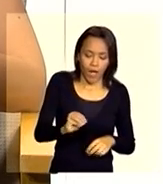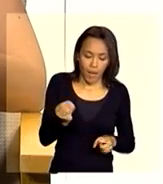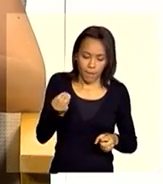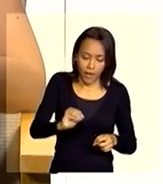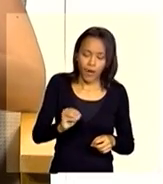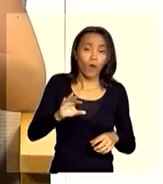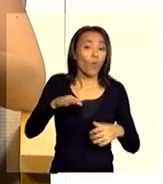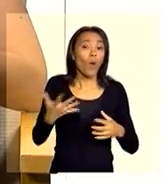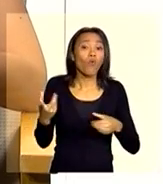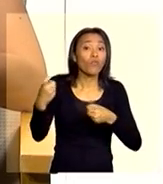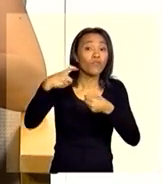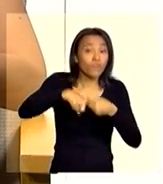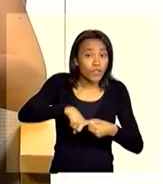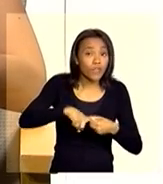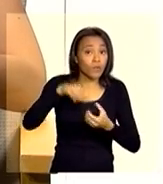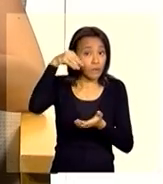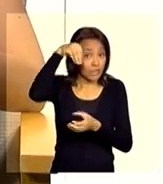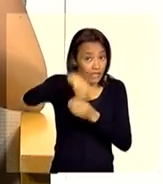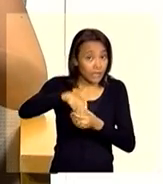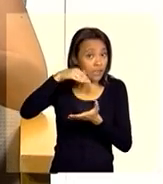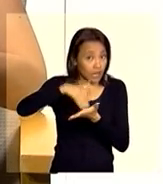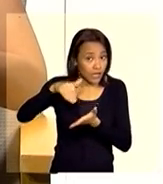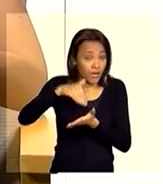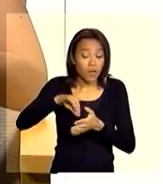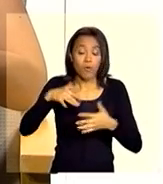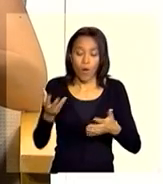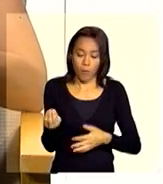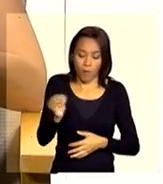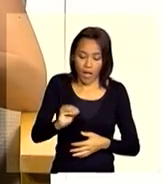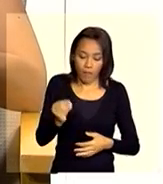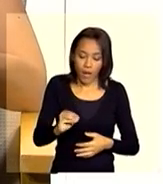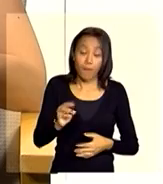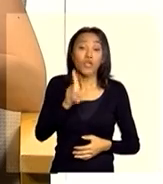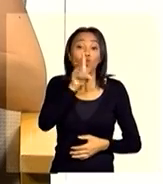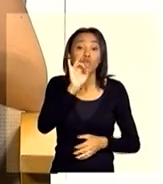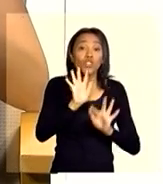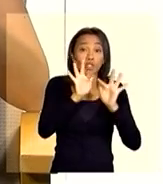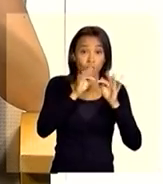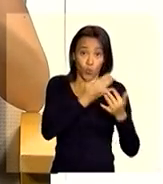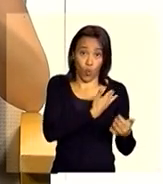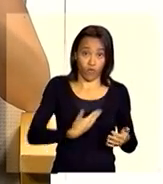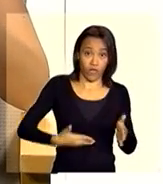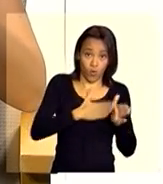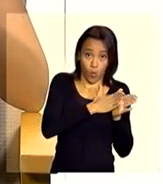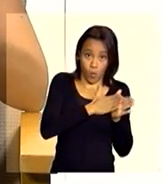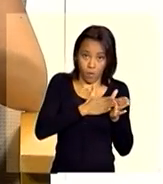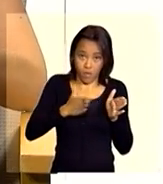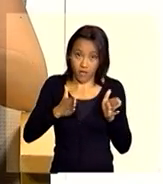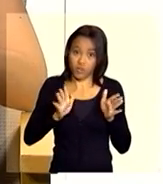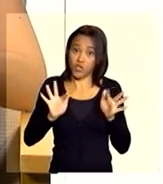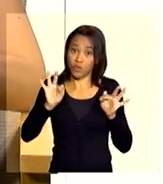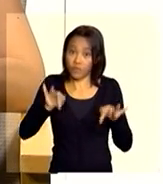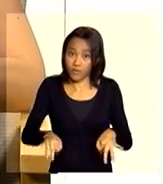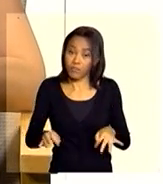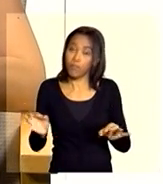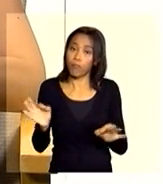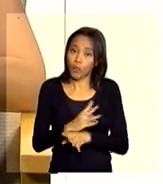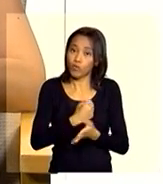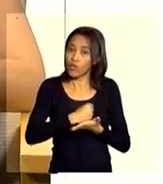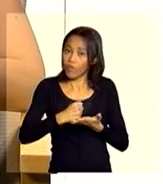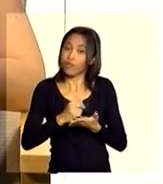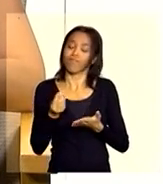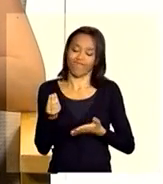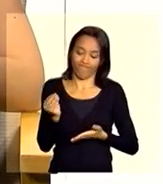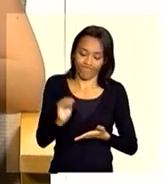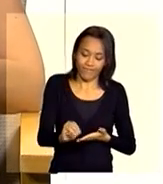Qual é a vinculação dela na secretaria e a data de início e fim de Mandato fez essas e preencheu esses campos clicou no botão